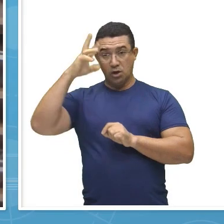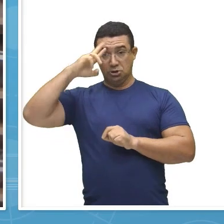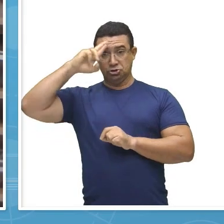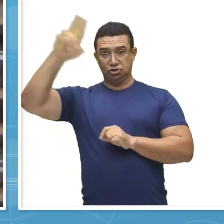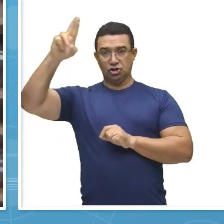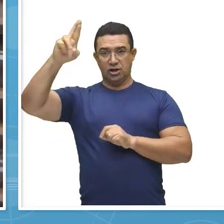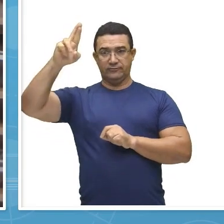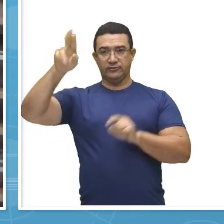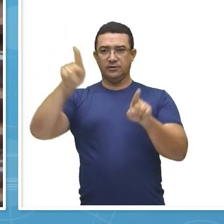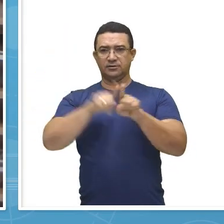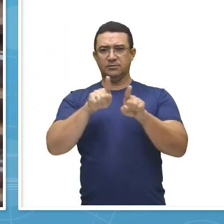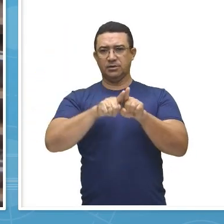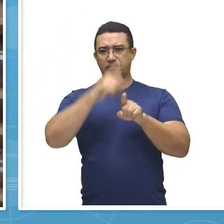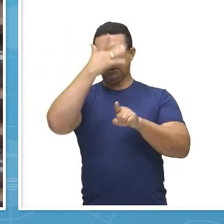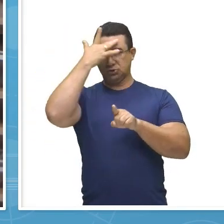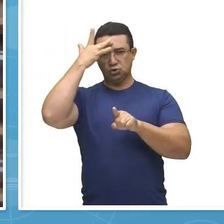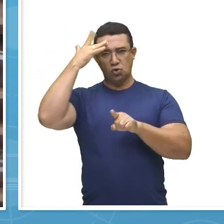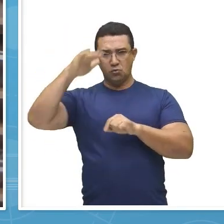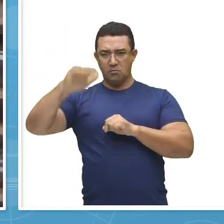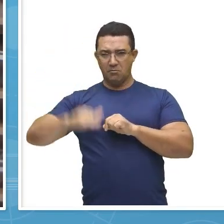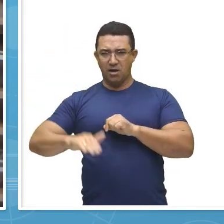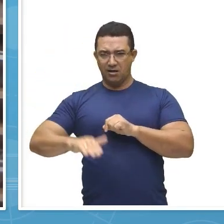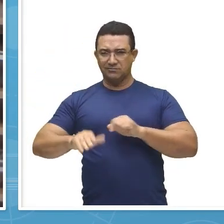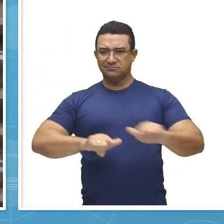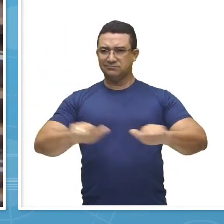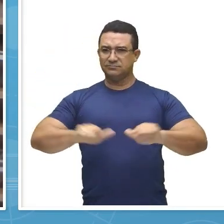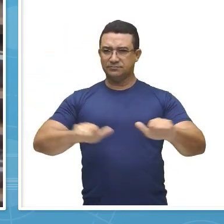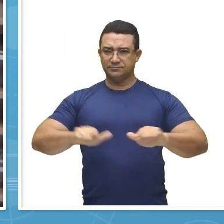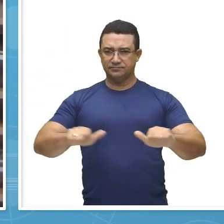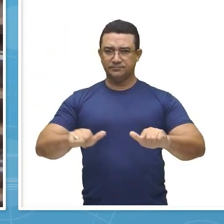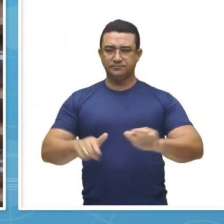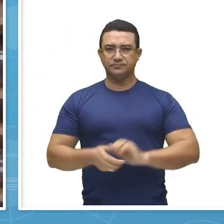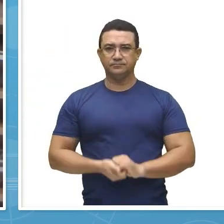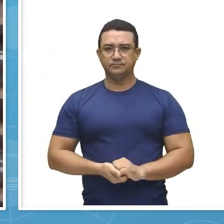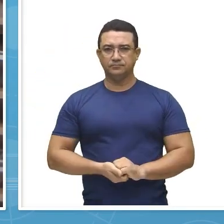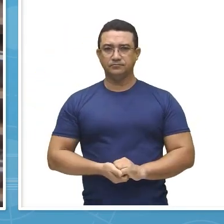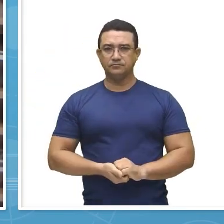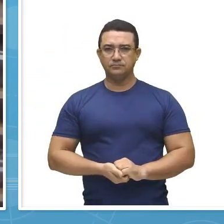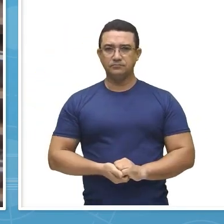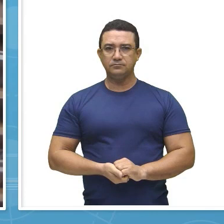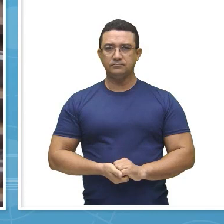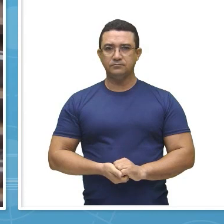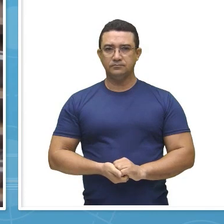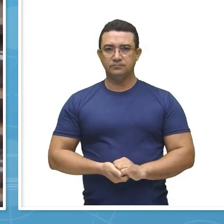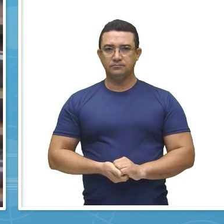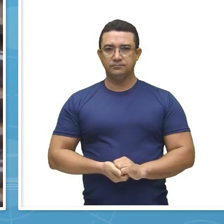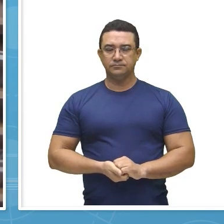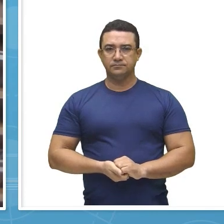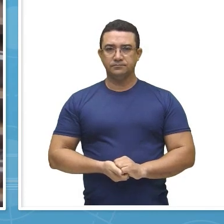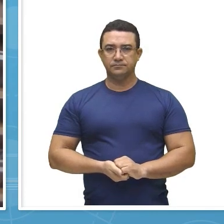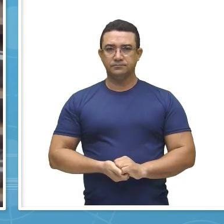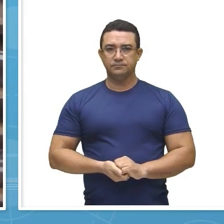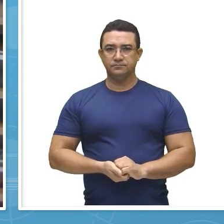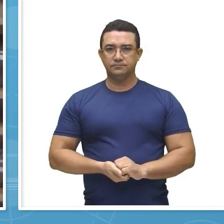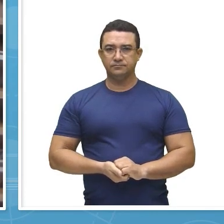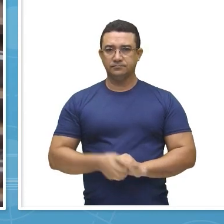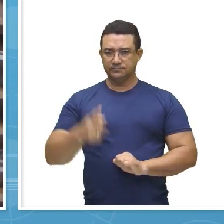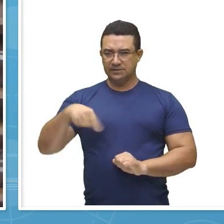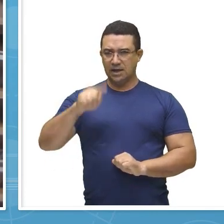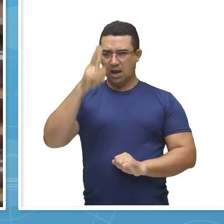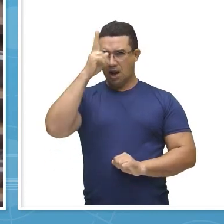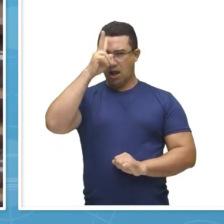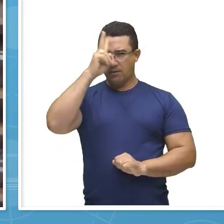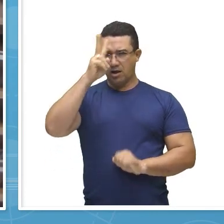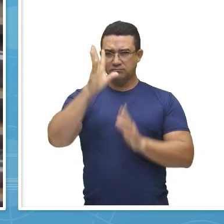dos operários, do proletariado, que vai sustentar essa indústria, certo? Conseguiram lembrar